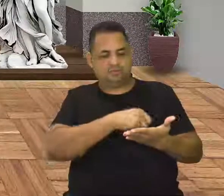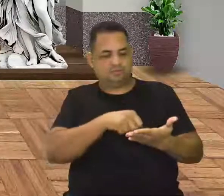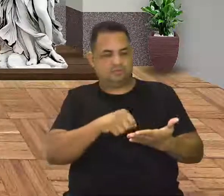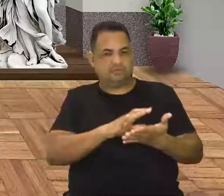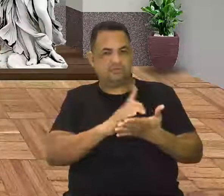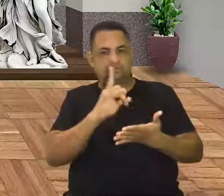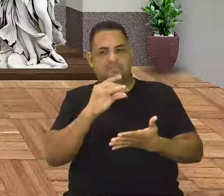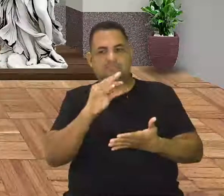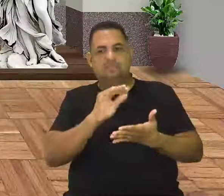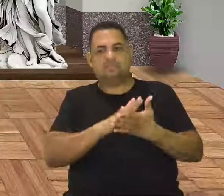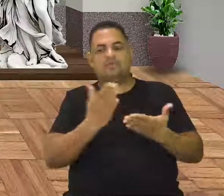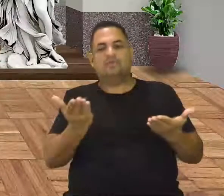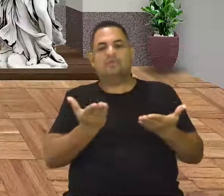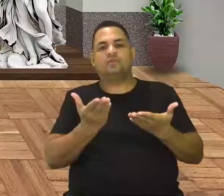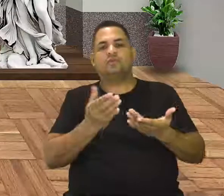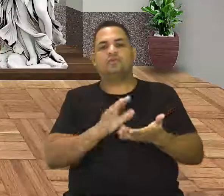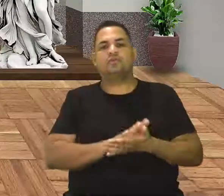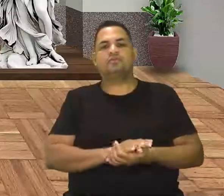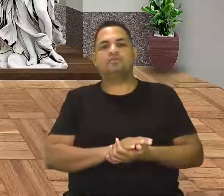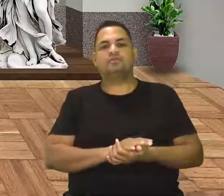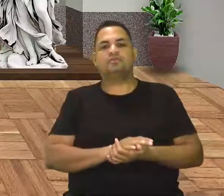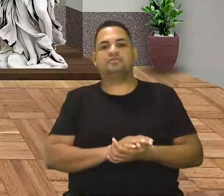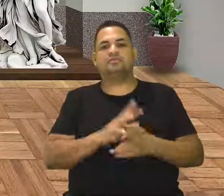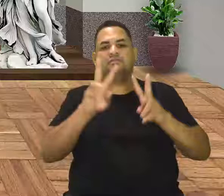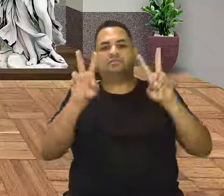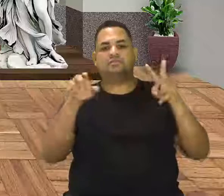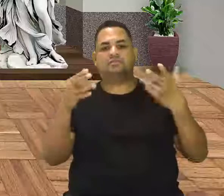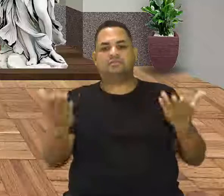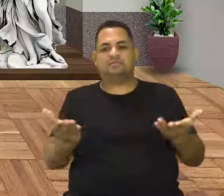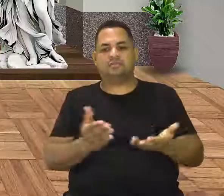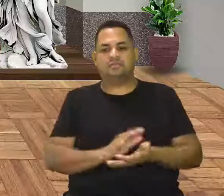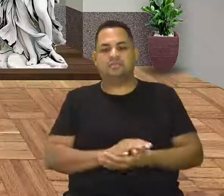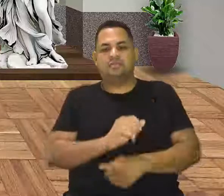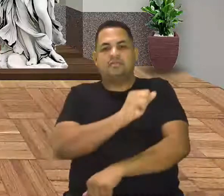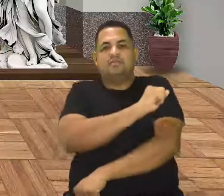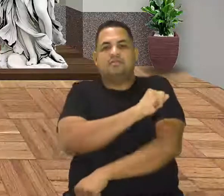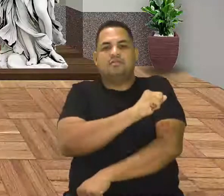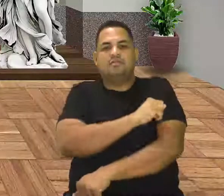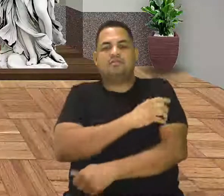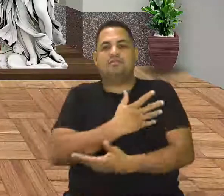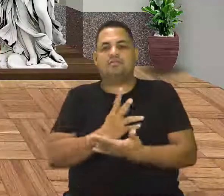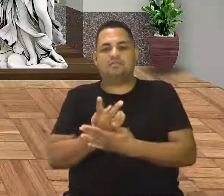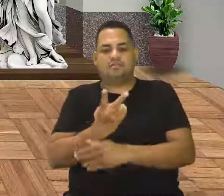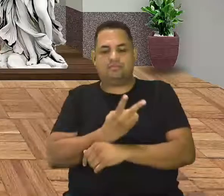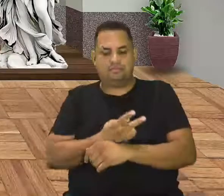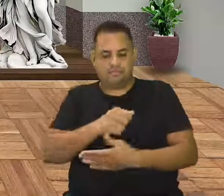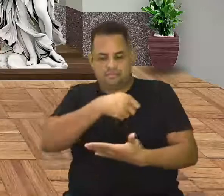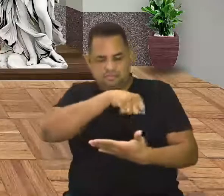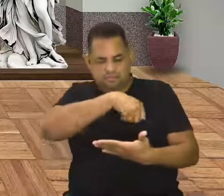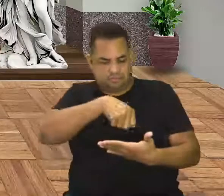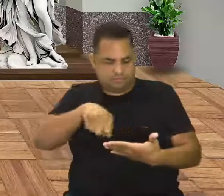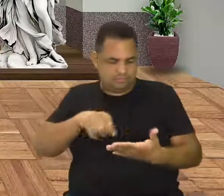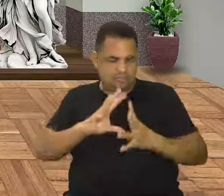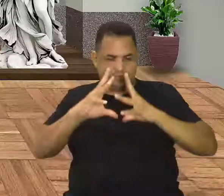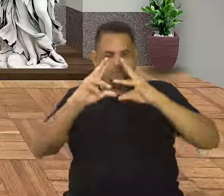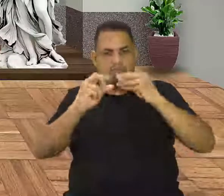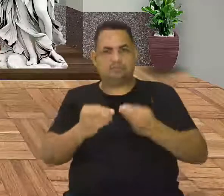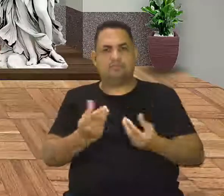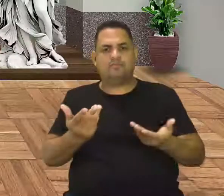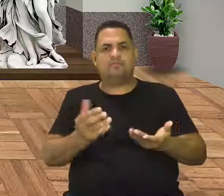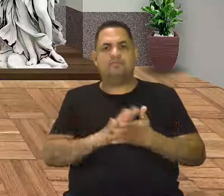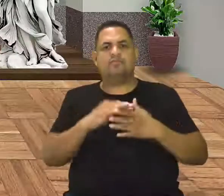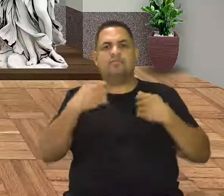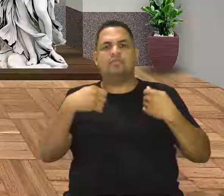a data de hoje, e depois o tema da nossa aula. Aluno, procure anotar tudo que for preciso,